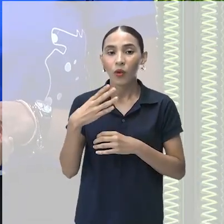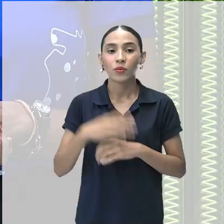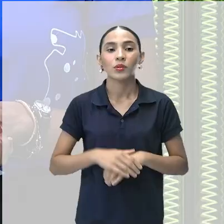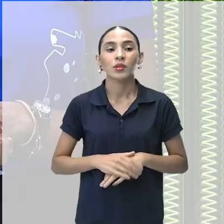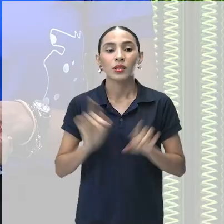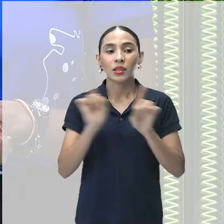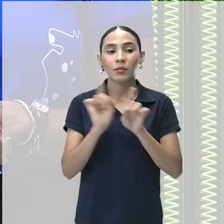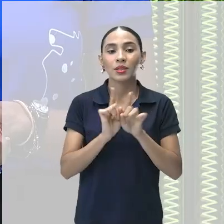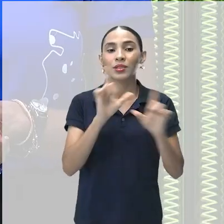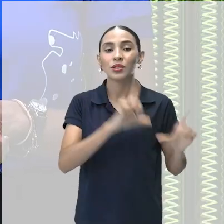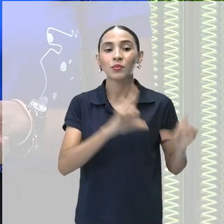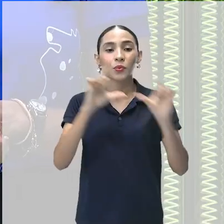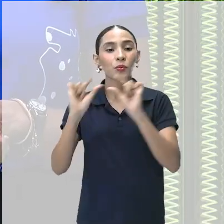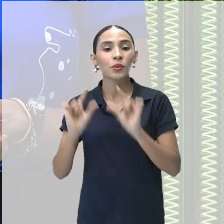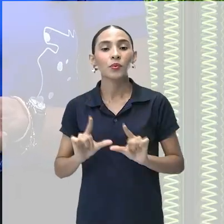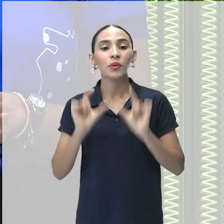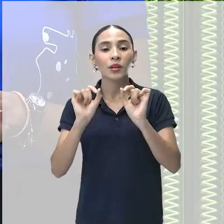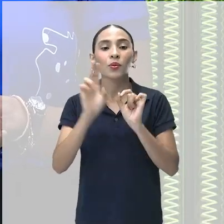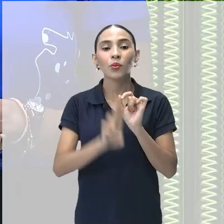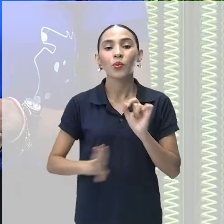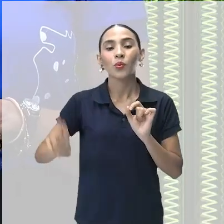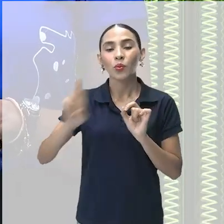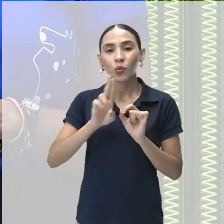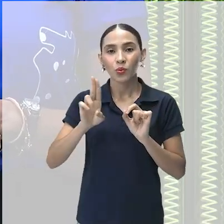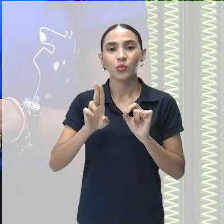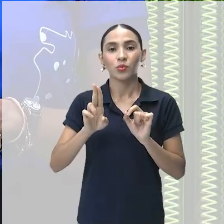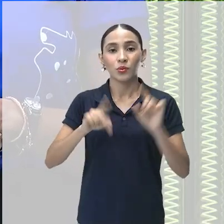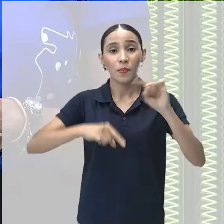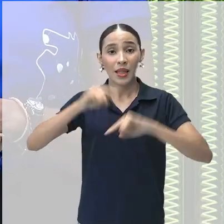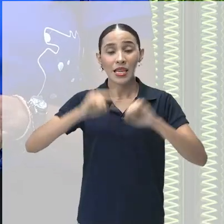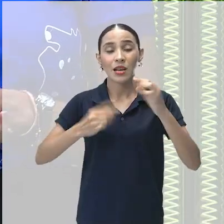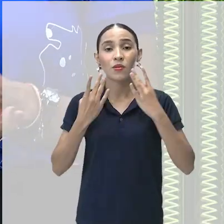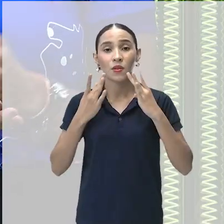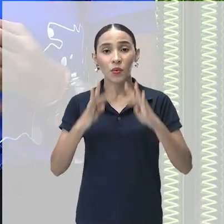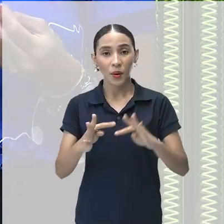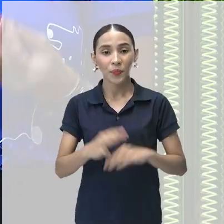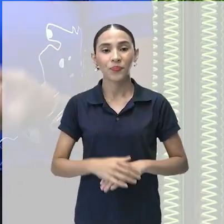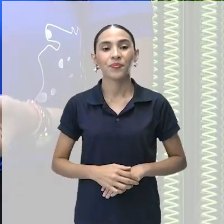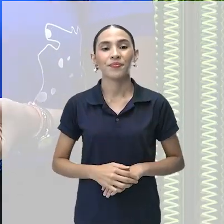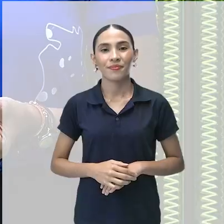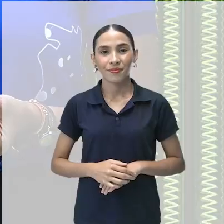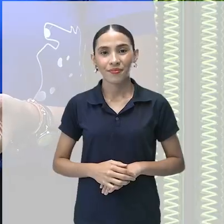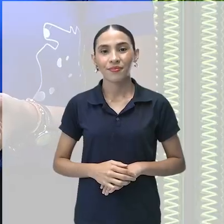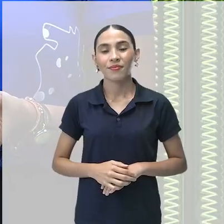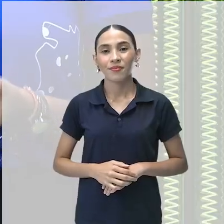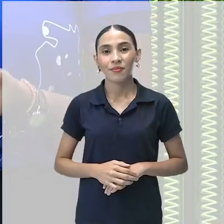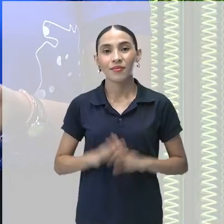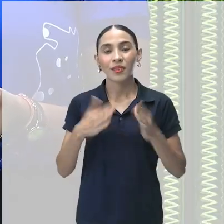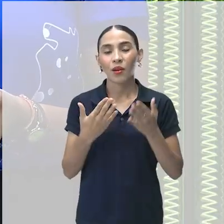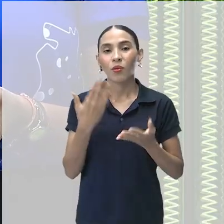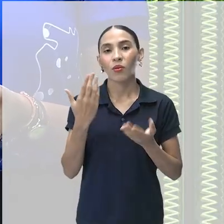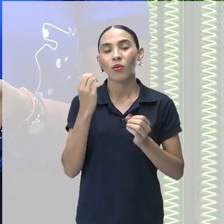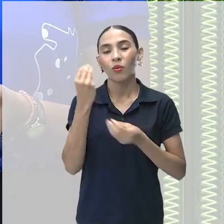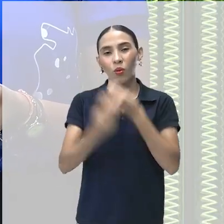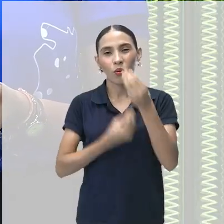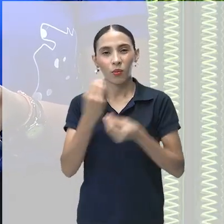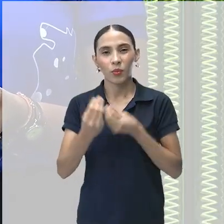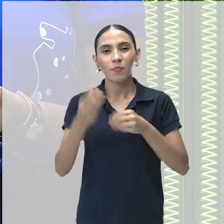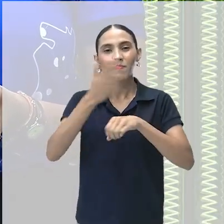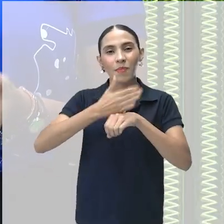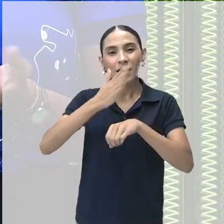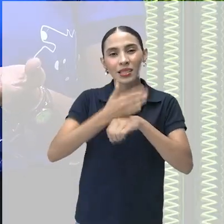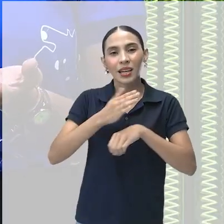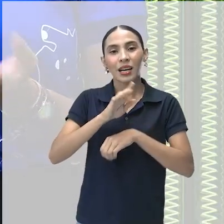diminuindo então o consumo dos recursos naturais. Como nós podemos colocar em prática